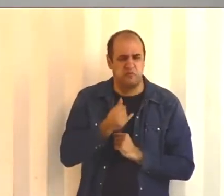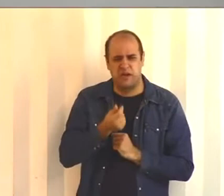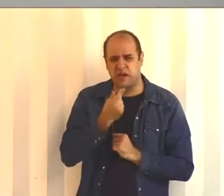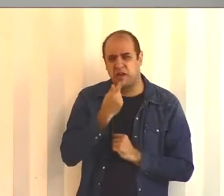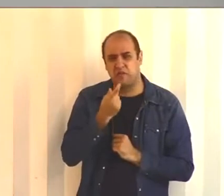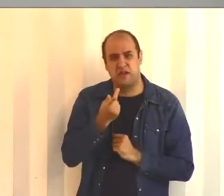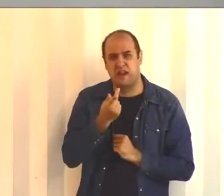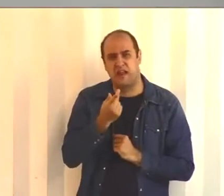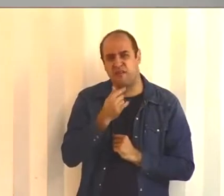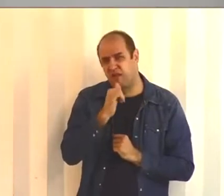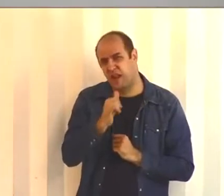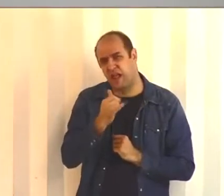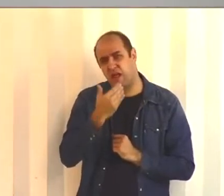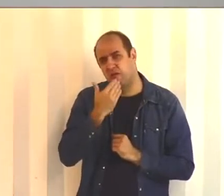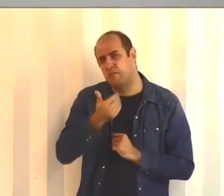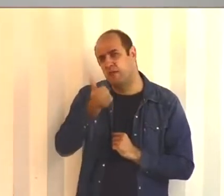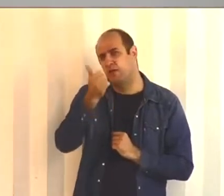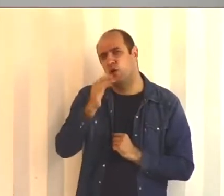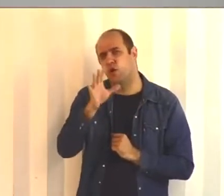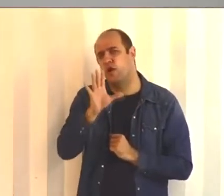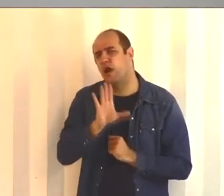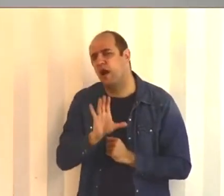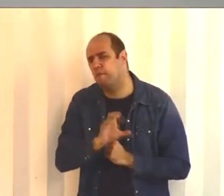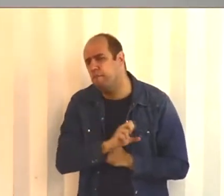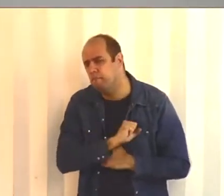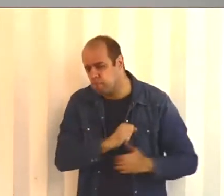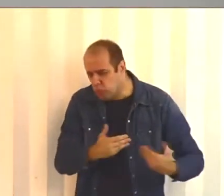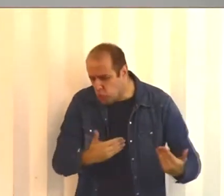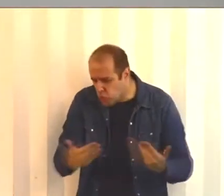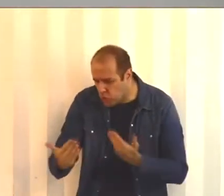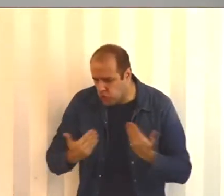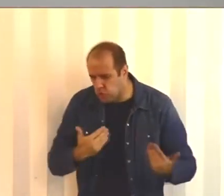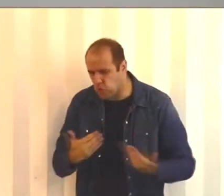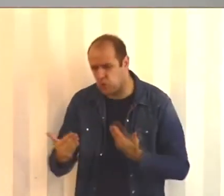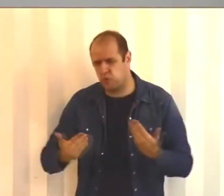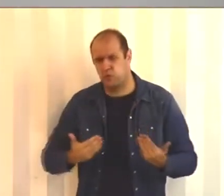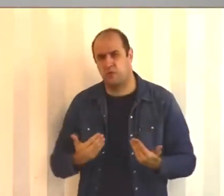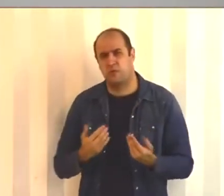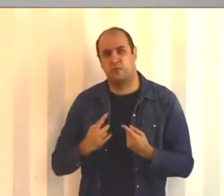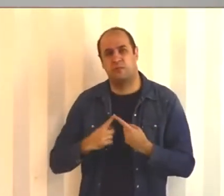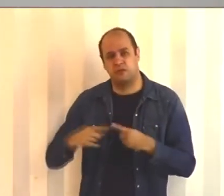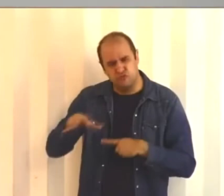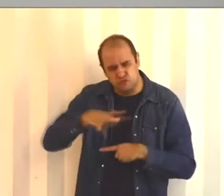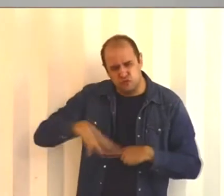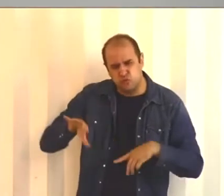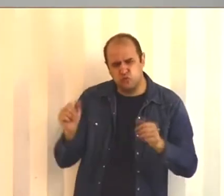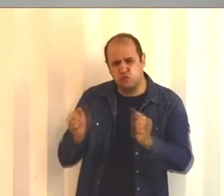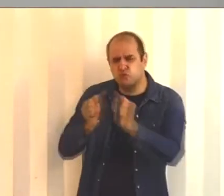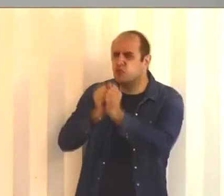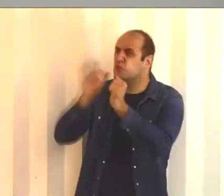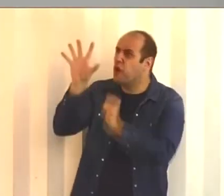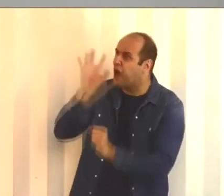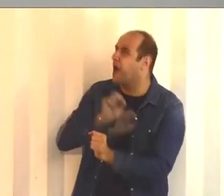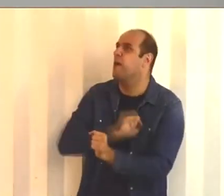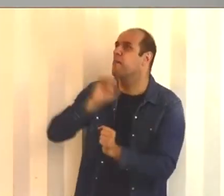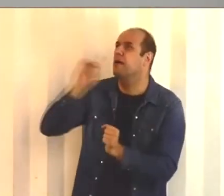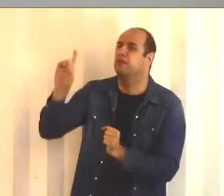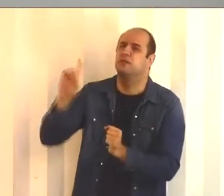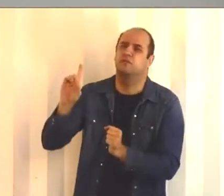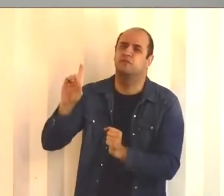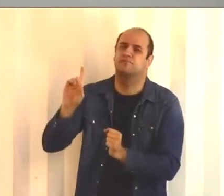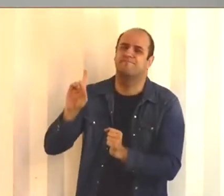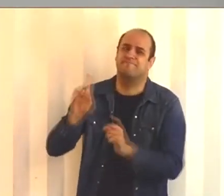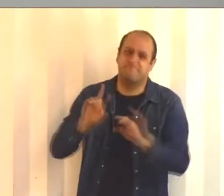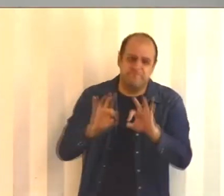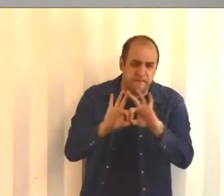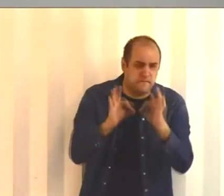a melhor coisa da família é o amor que existe entre eles e não todos amarem a Deus na mesma perspectiva, nossas